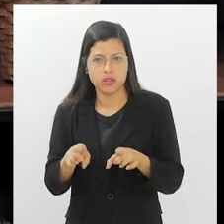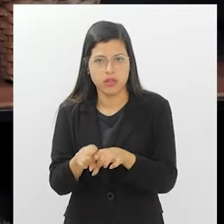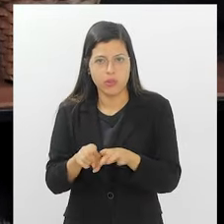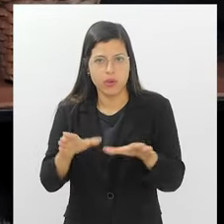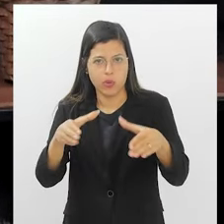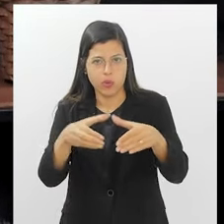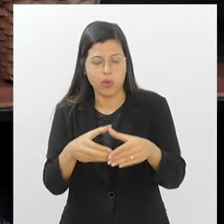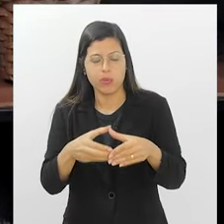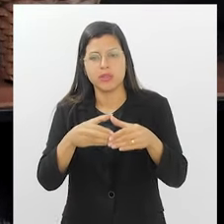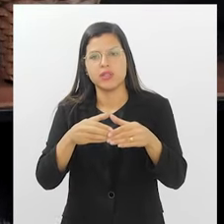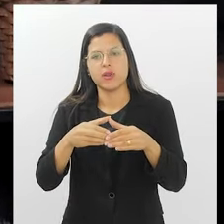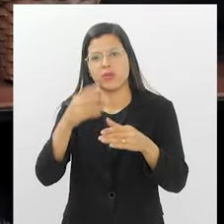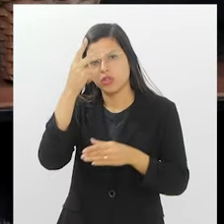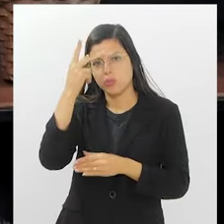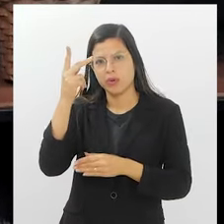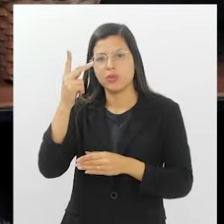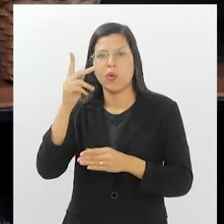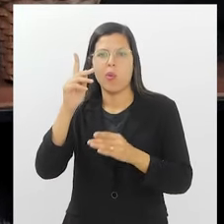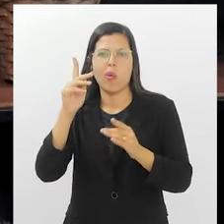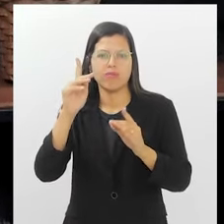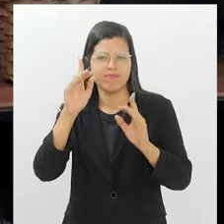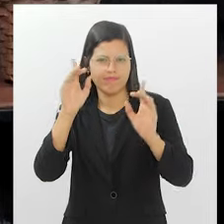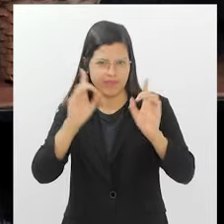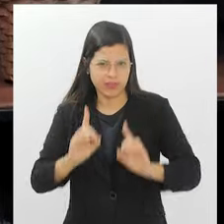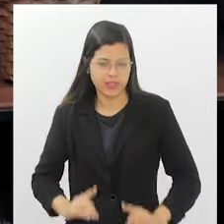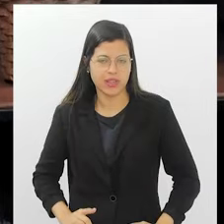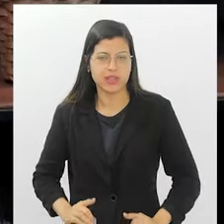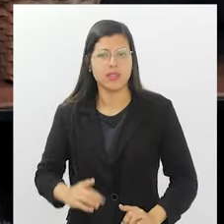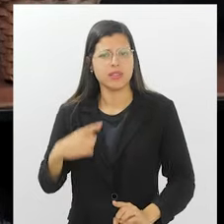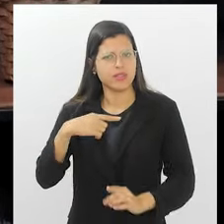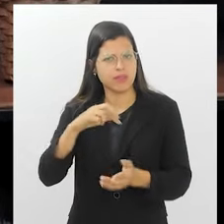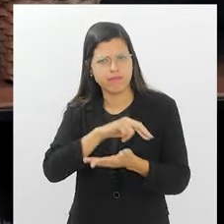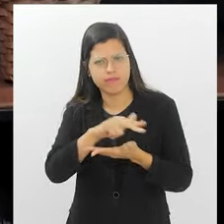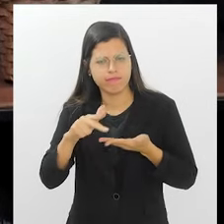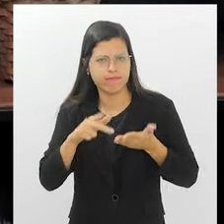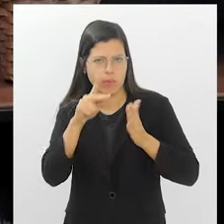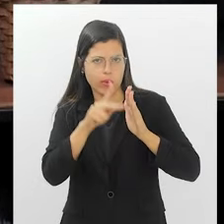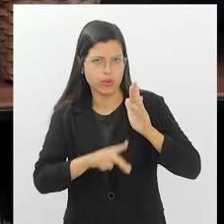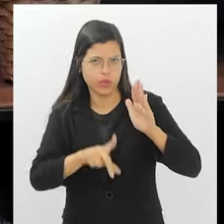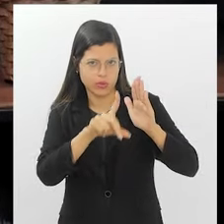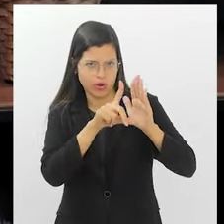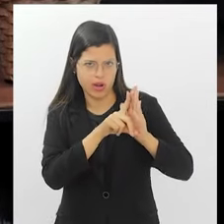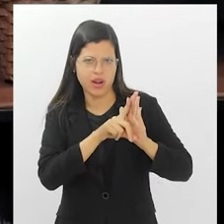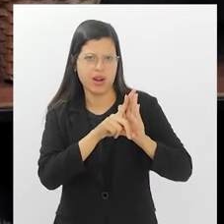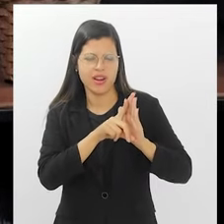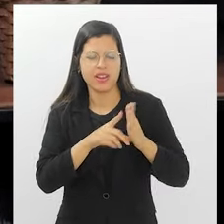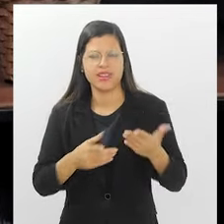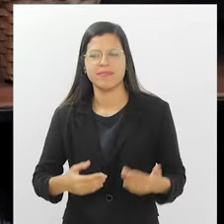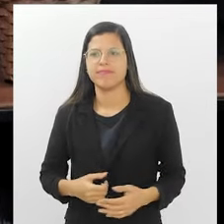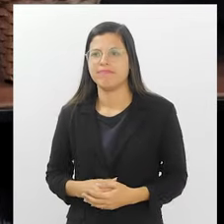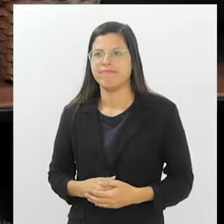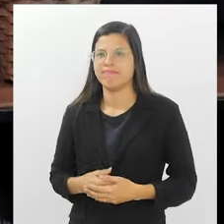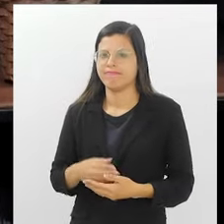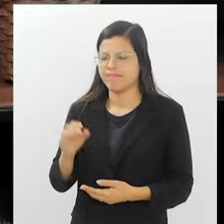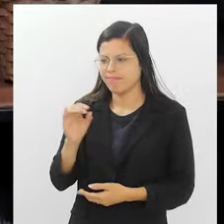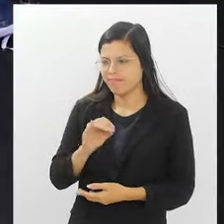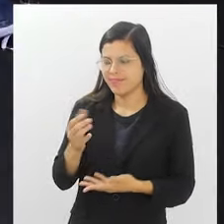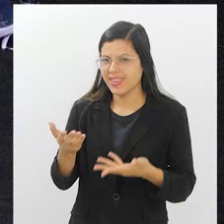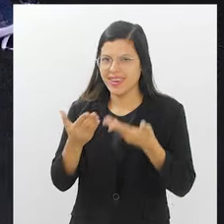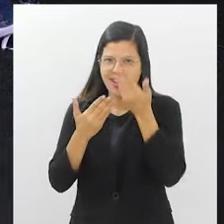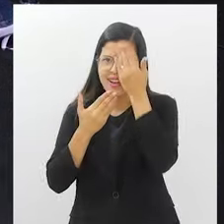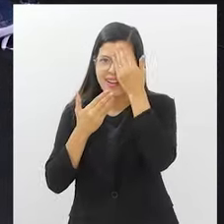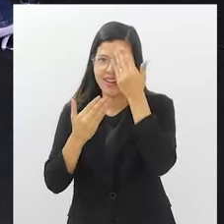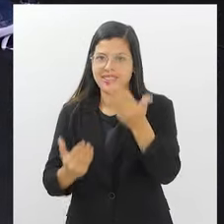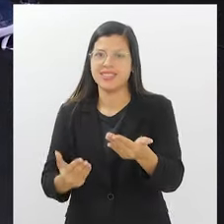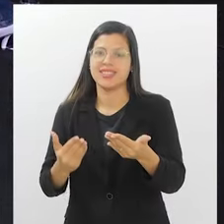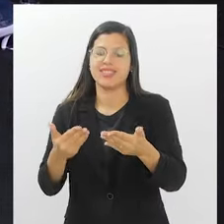Defesa dos Direitos da Pessoa com Autismo, e que tem vários projetos e leis nesse sentido. Olá,